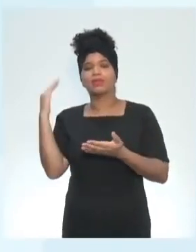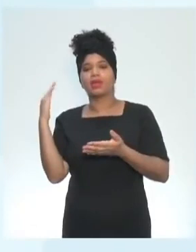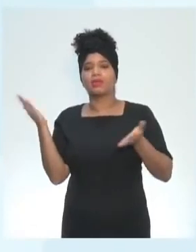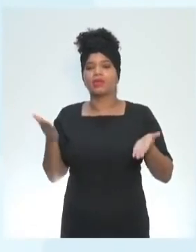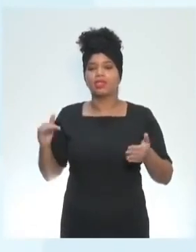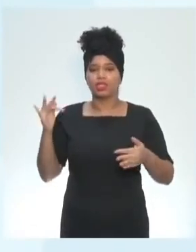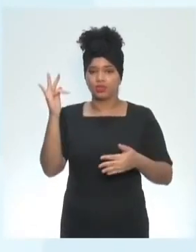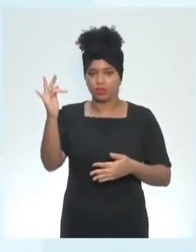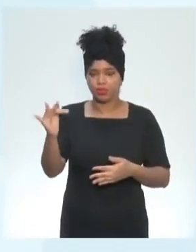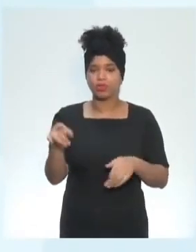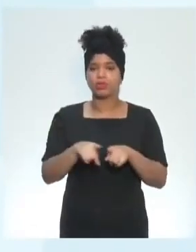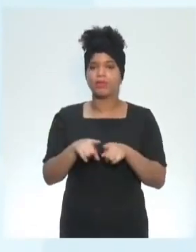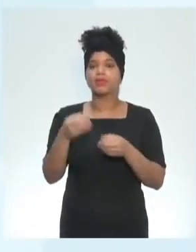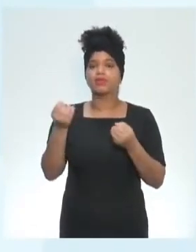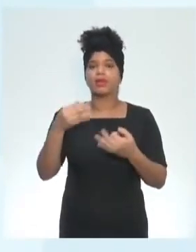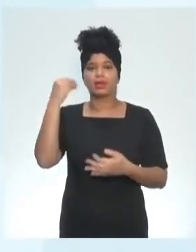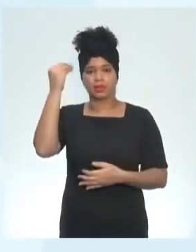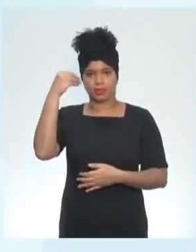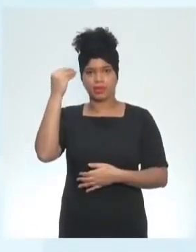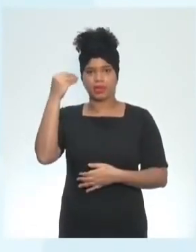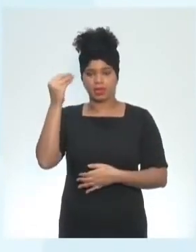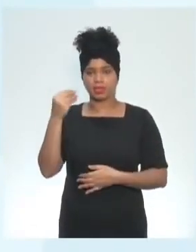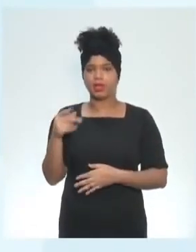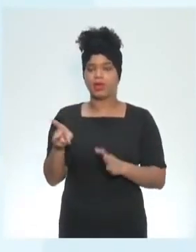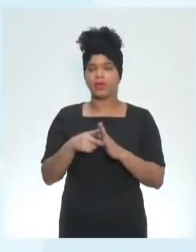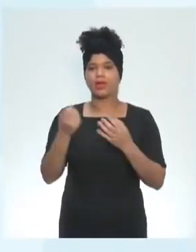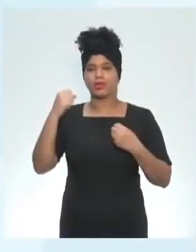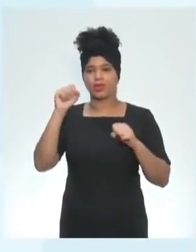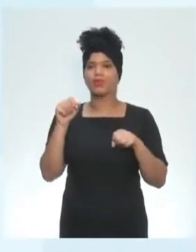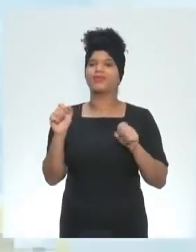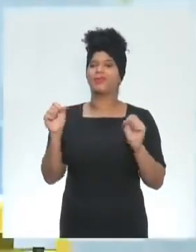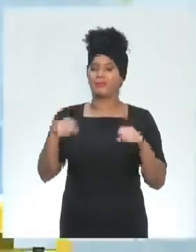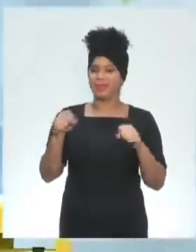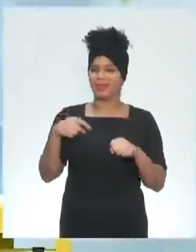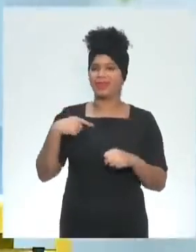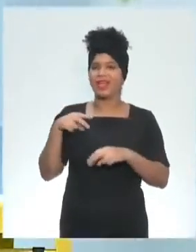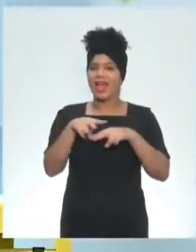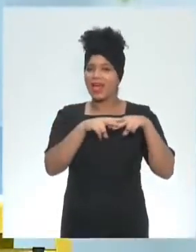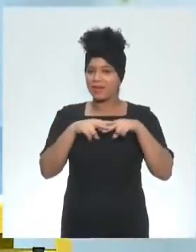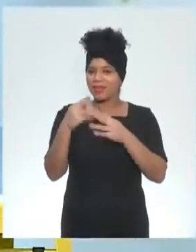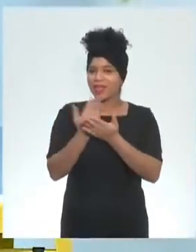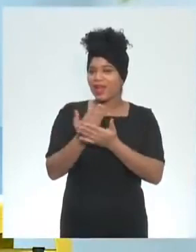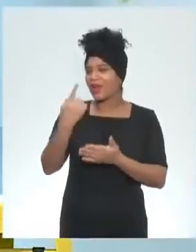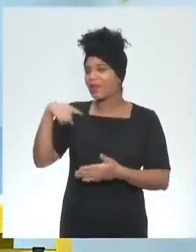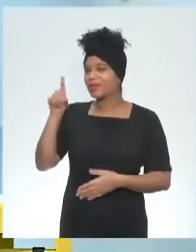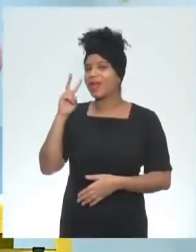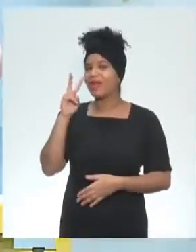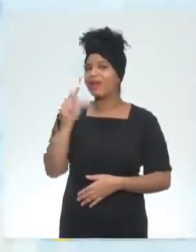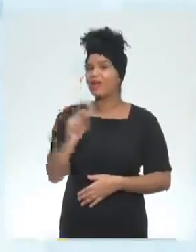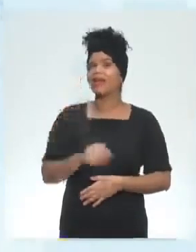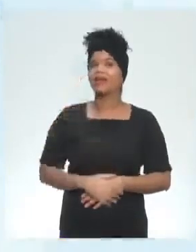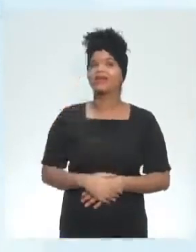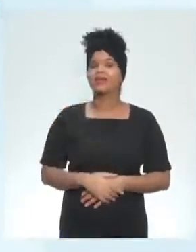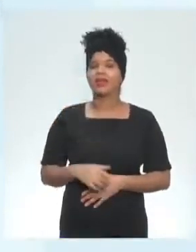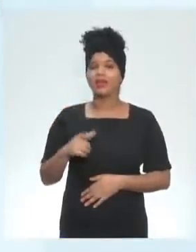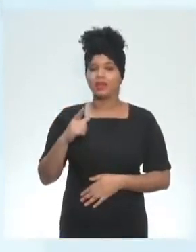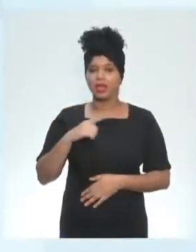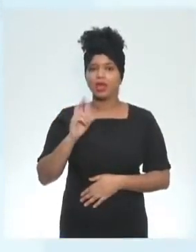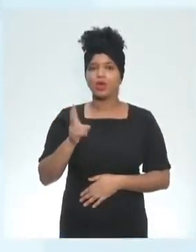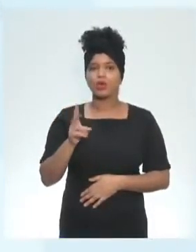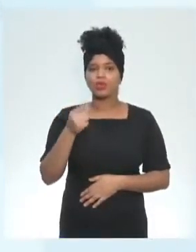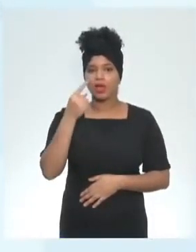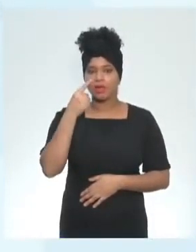com a indústria do cinema gratuito uma pequena revisão Zinho aí sobre o que a gente viu a aula passada fora dos